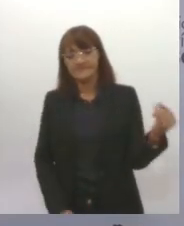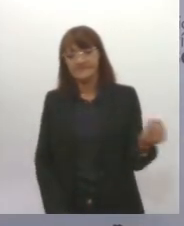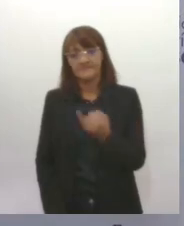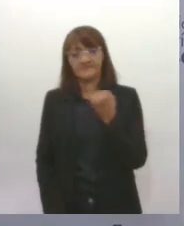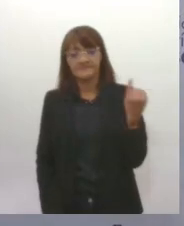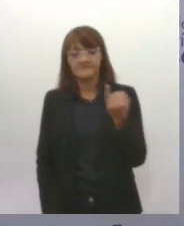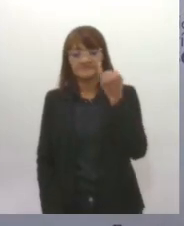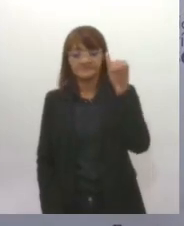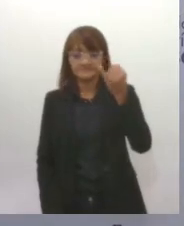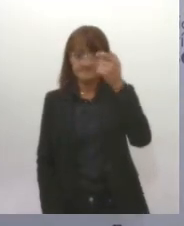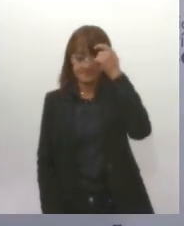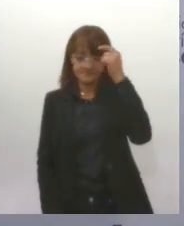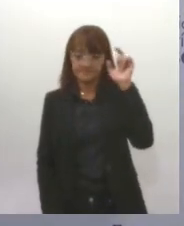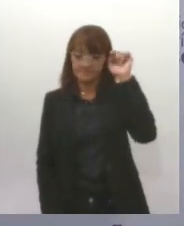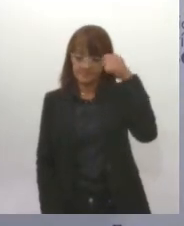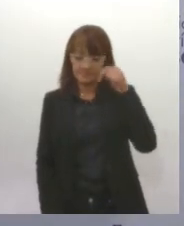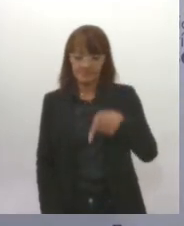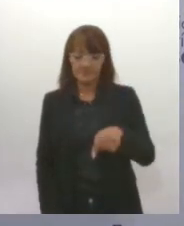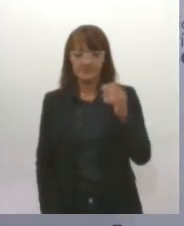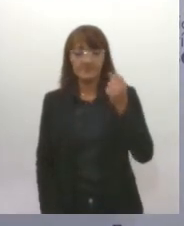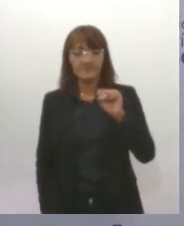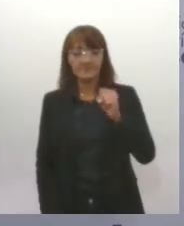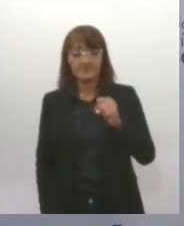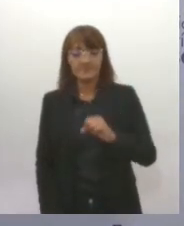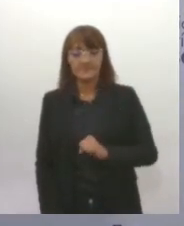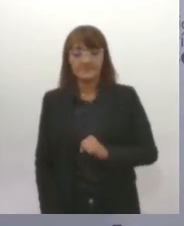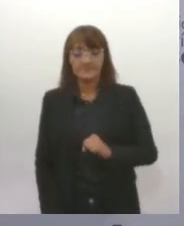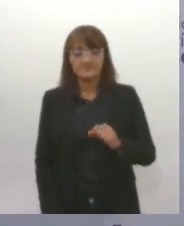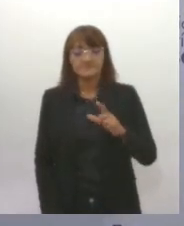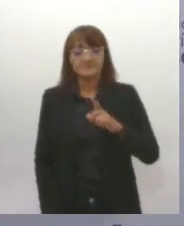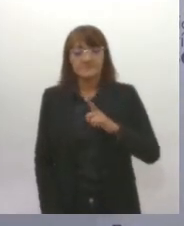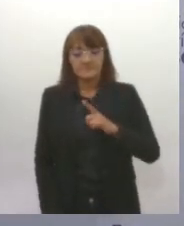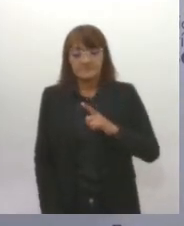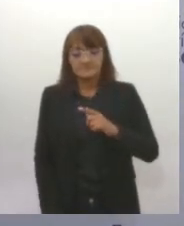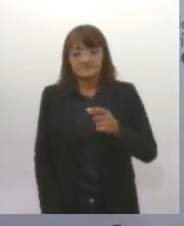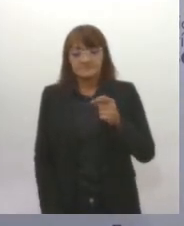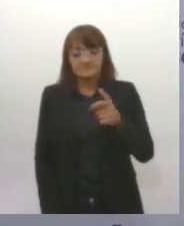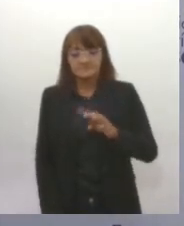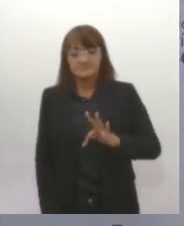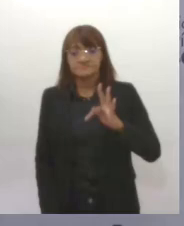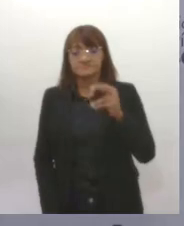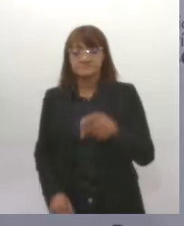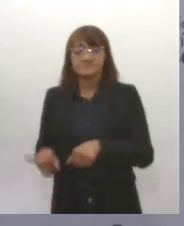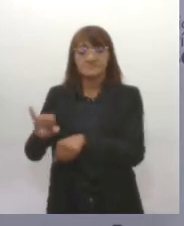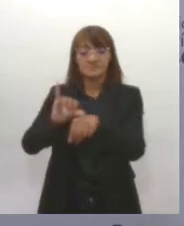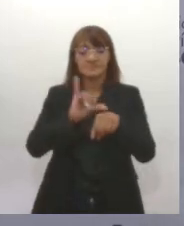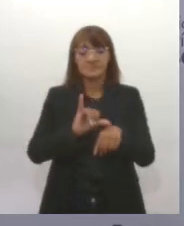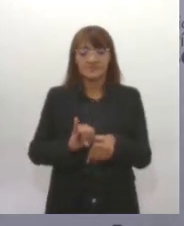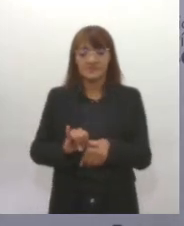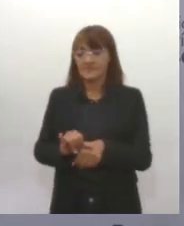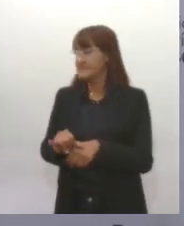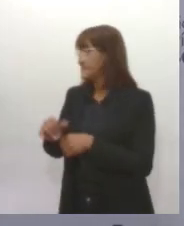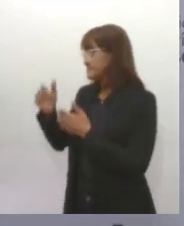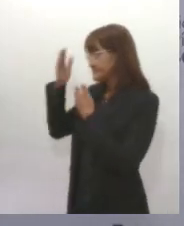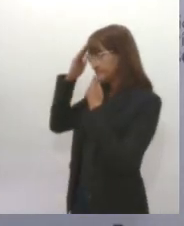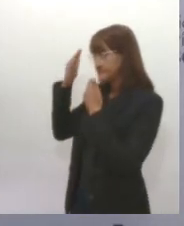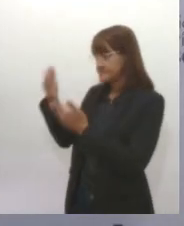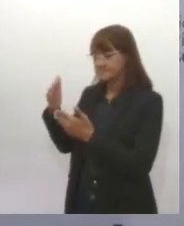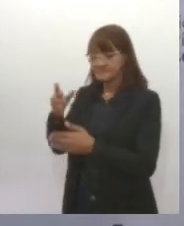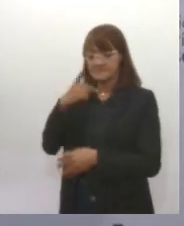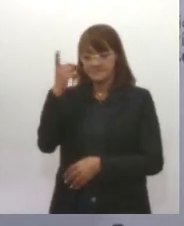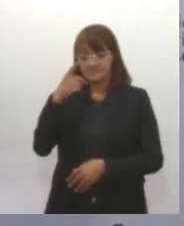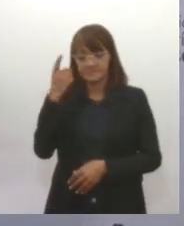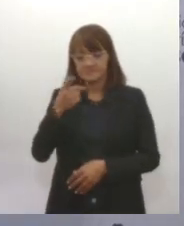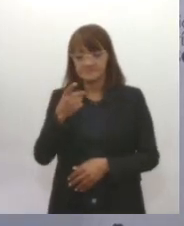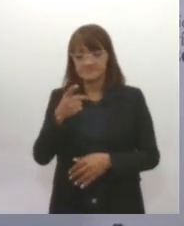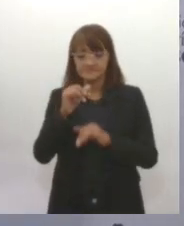que estará acontecendo em quase todas as capitais do nosso país. Deputada, muito obrigado pelas informações e até a próxima